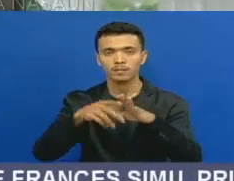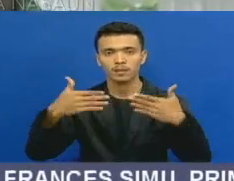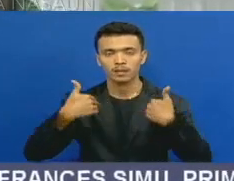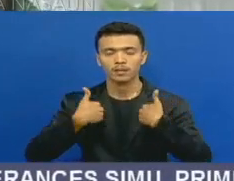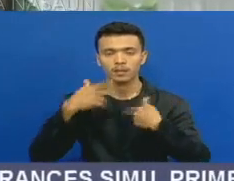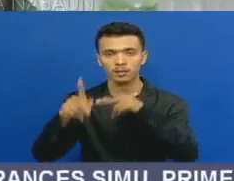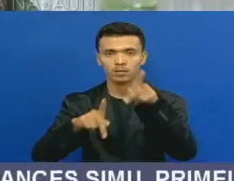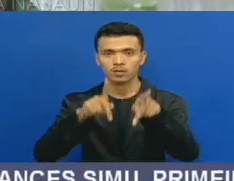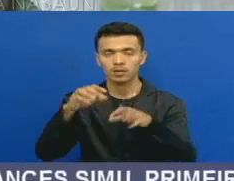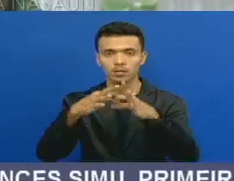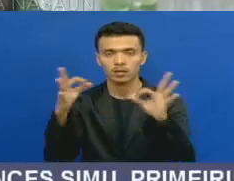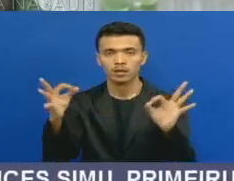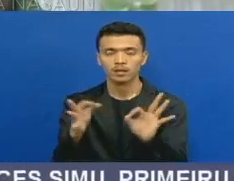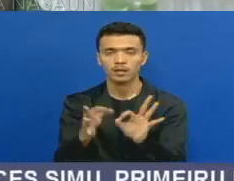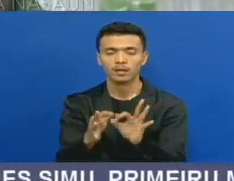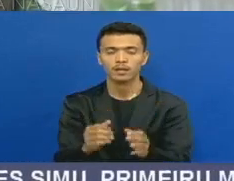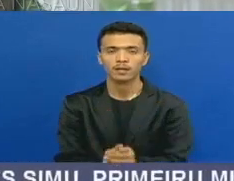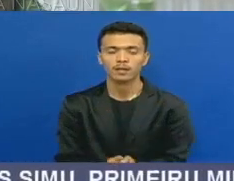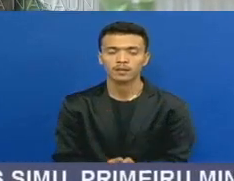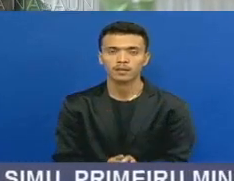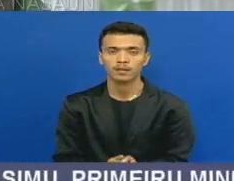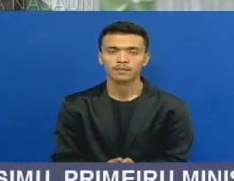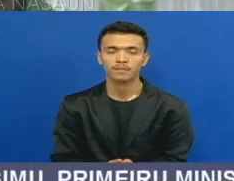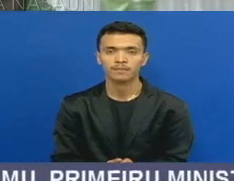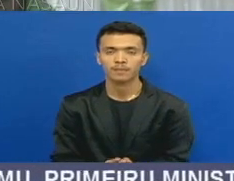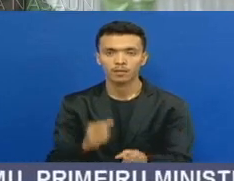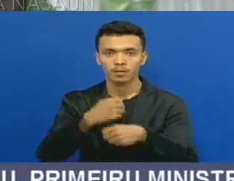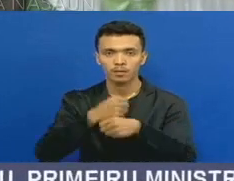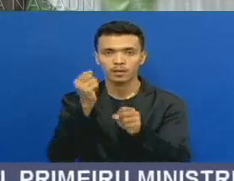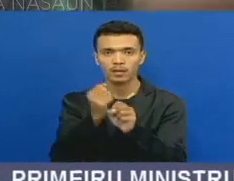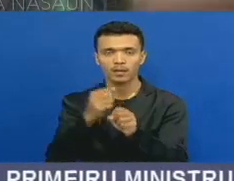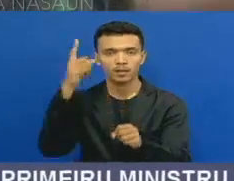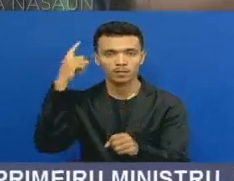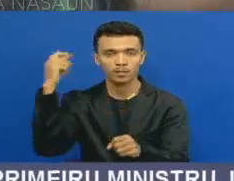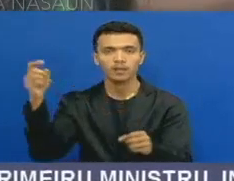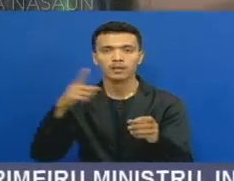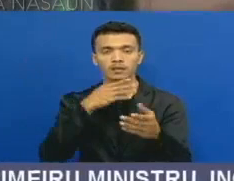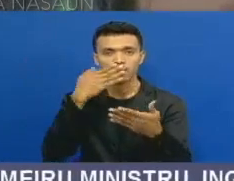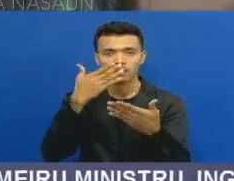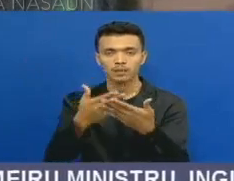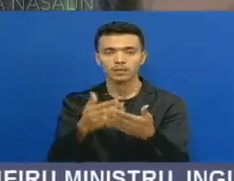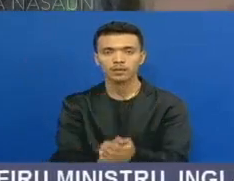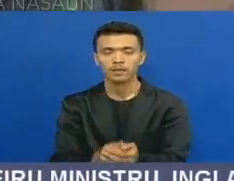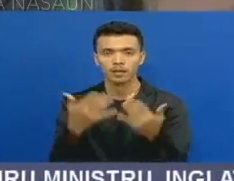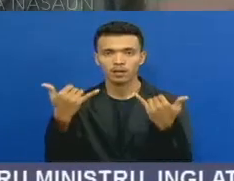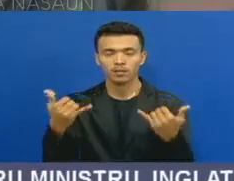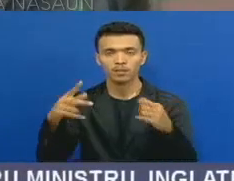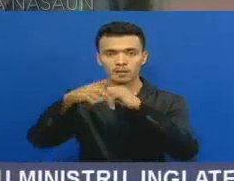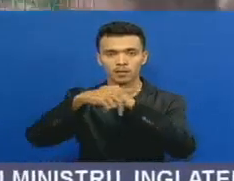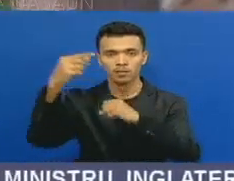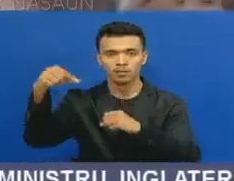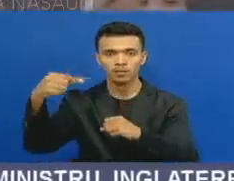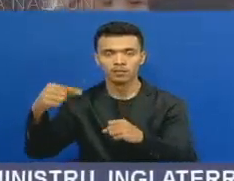sociedade, né, atu hadian se tema temi, hadian se alumei sai realidade. Entretanto, desde um partido Os Verdes